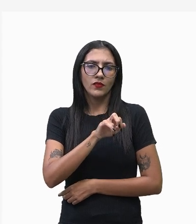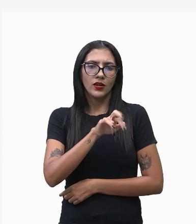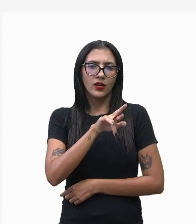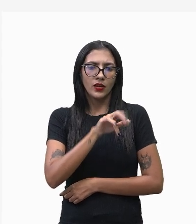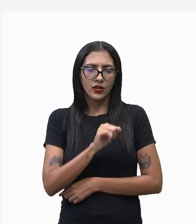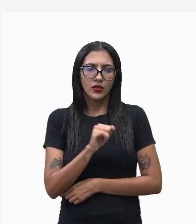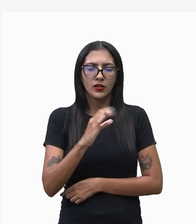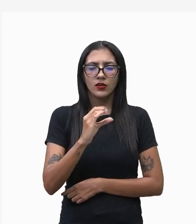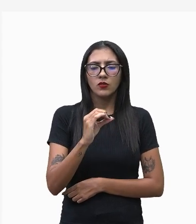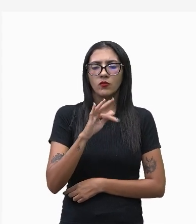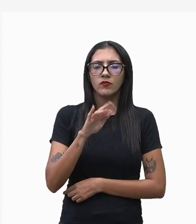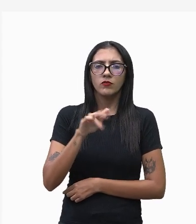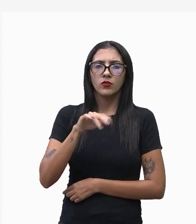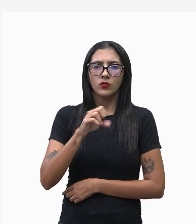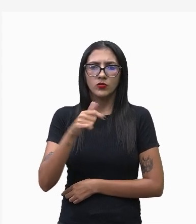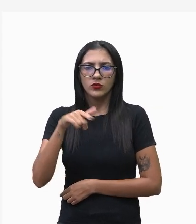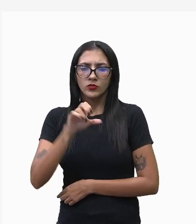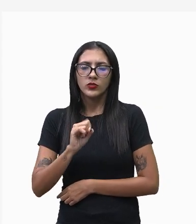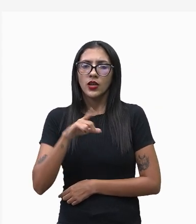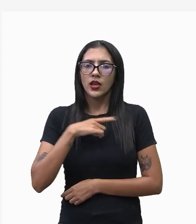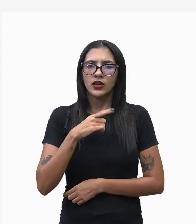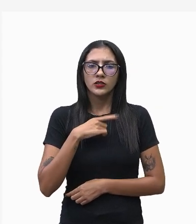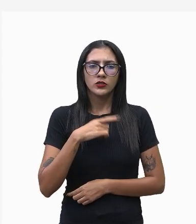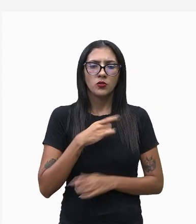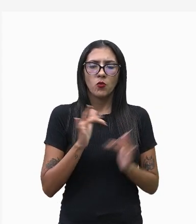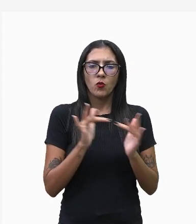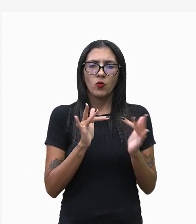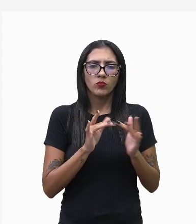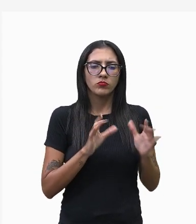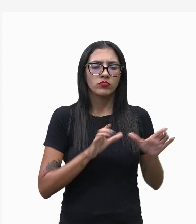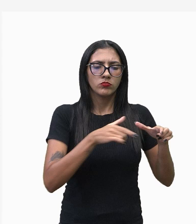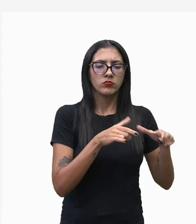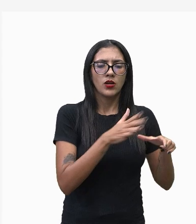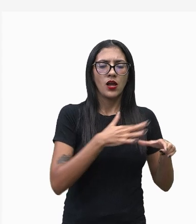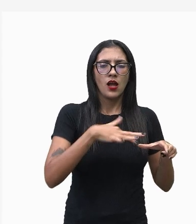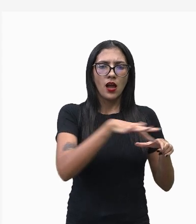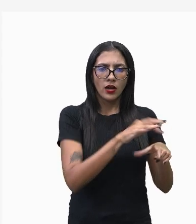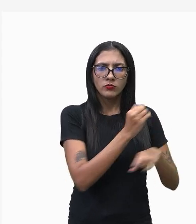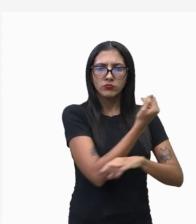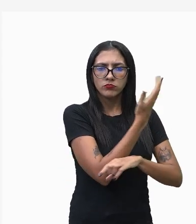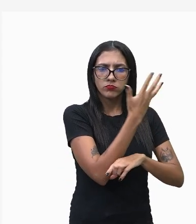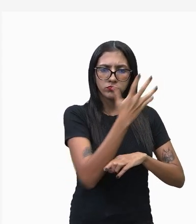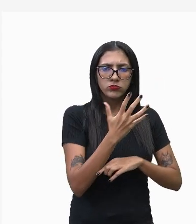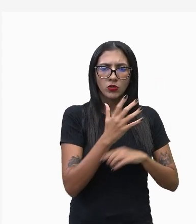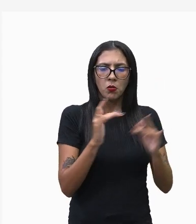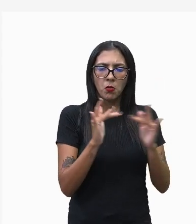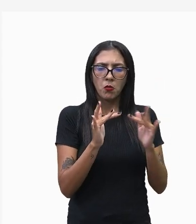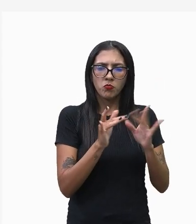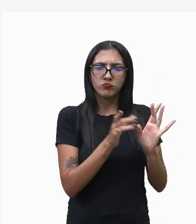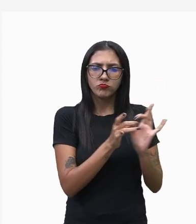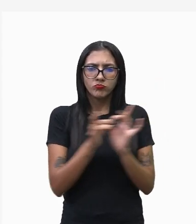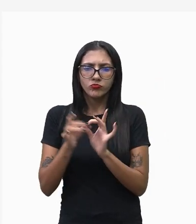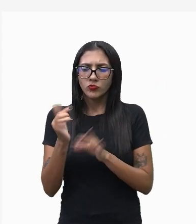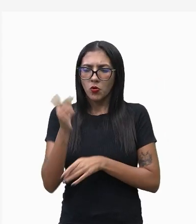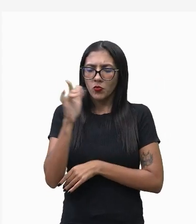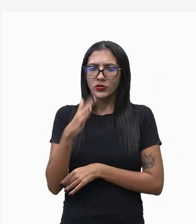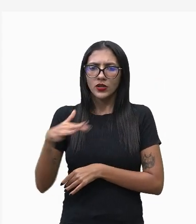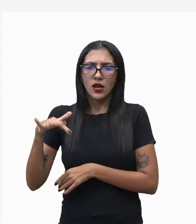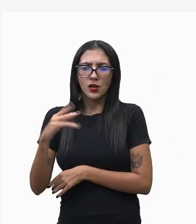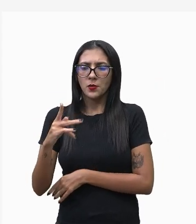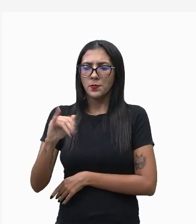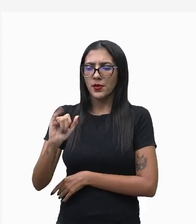conecta lá o Parque Nacional da Serra da Capivara ao Parque Nacional da Serra das Confusões, no